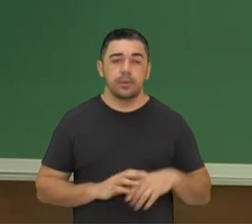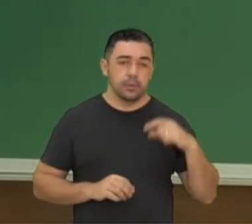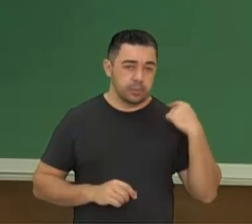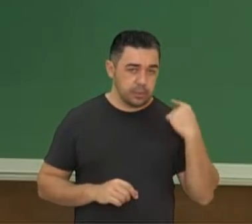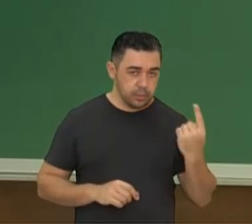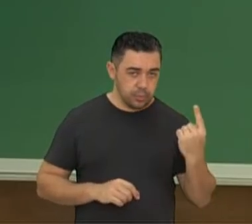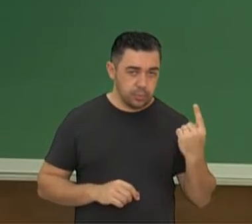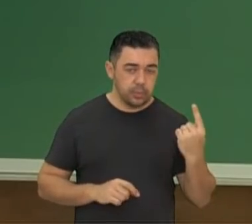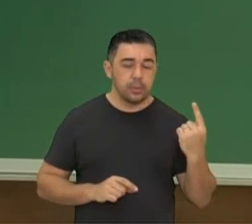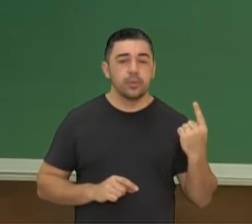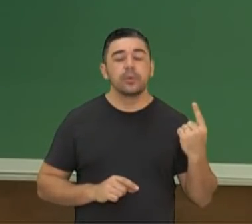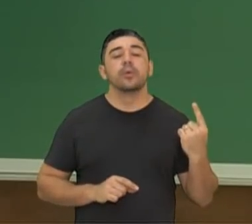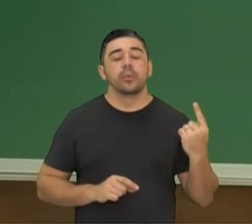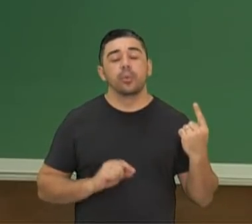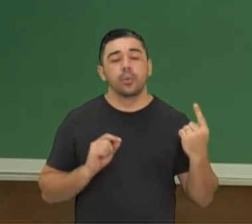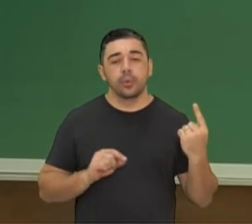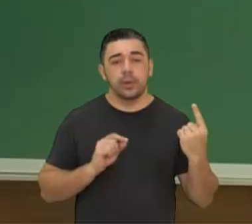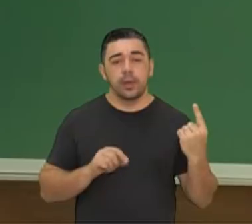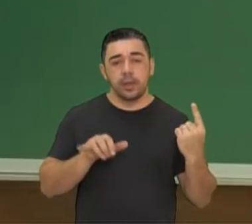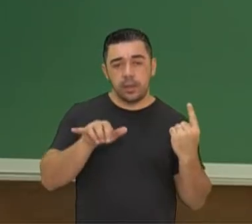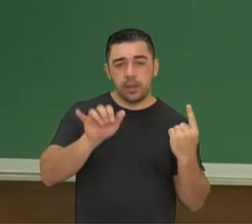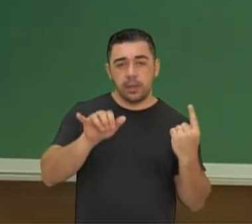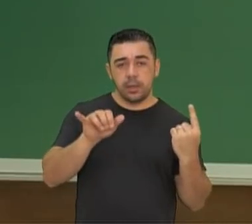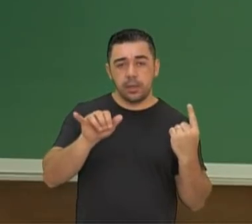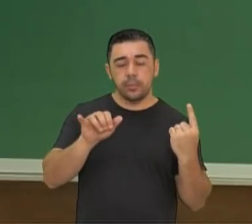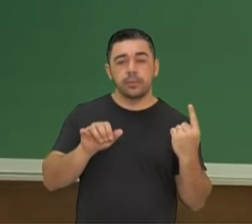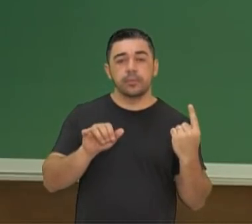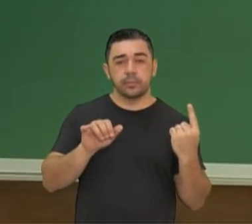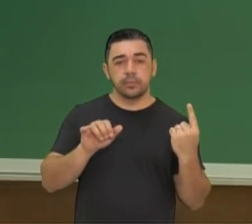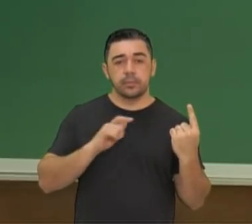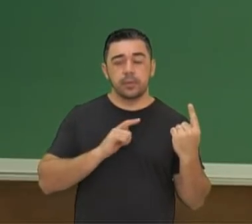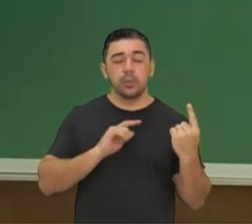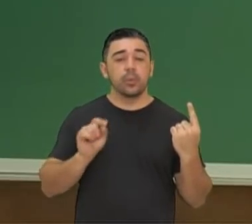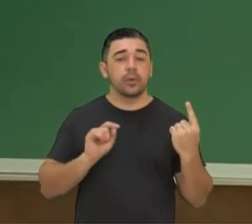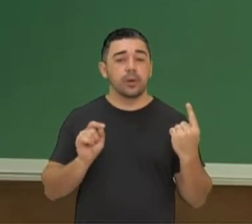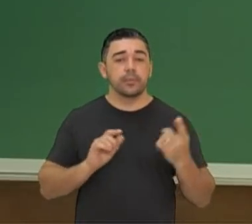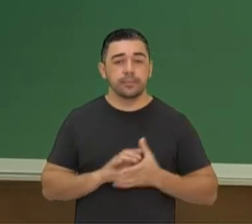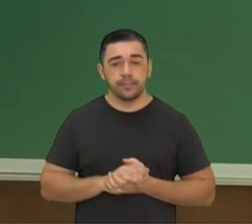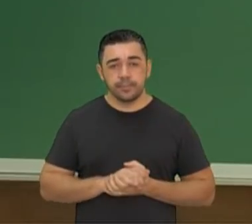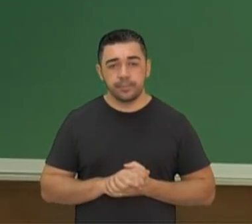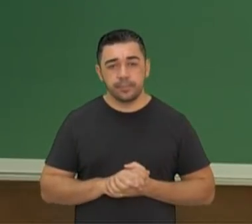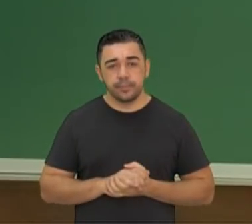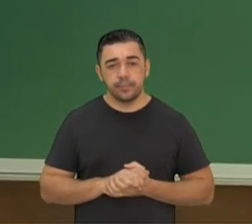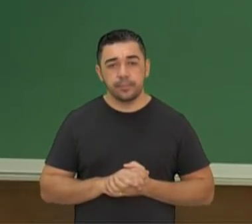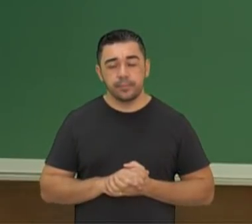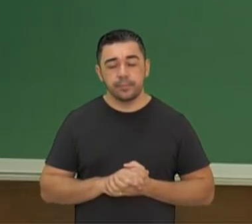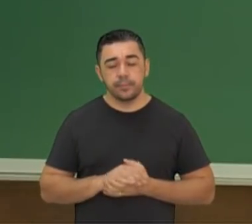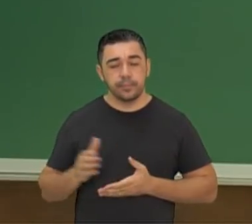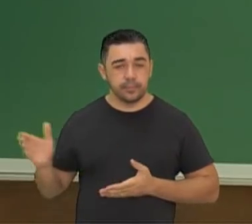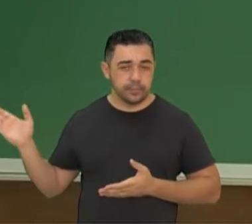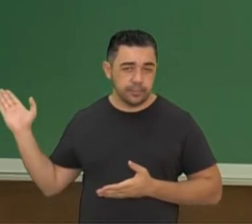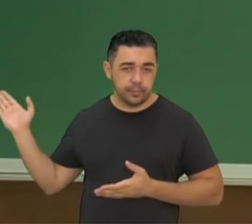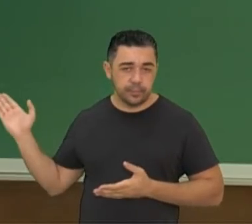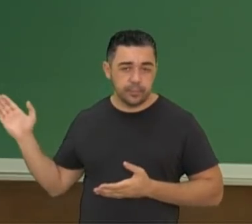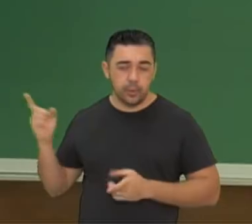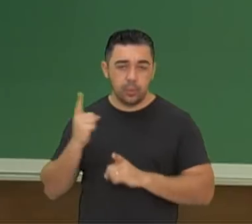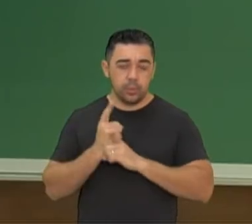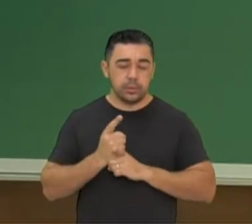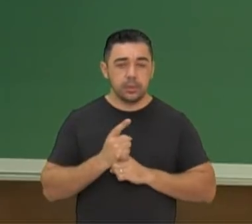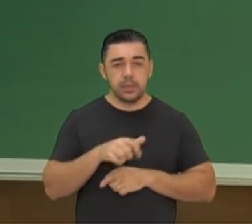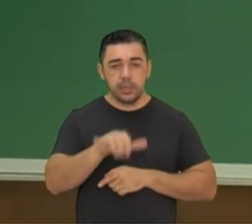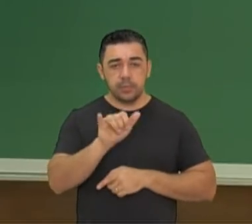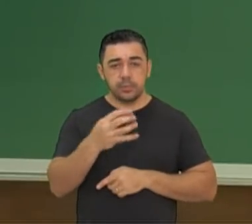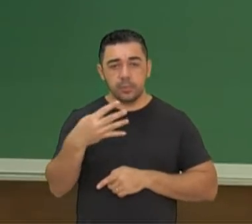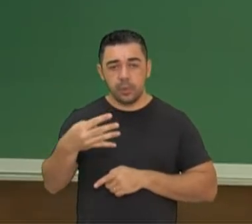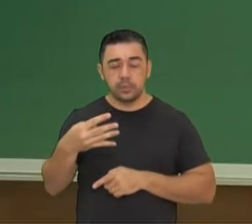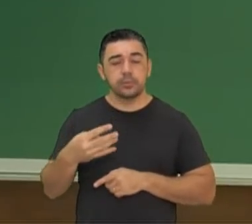Se o x for 1, o que acontece? 1 mais y é igual a 5. Y é igual a 5 menos 1, que dá 4. Portanto,